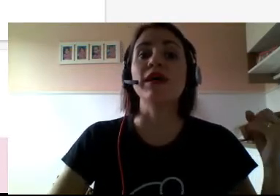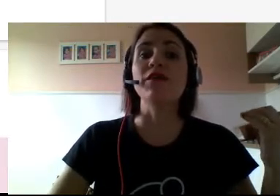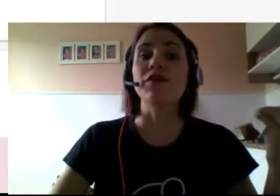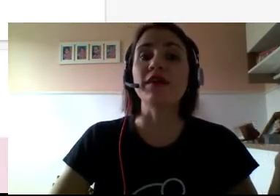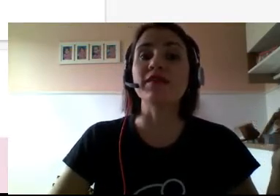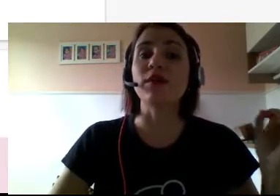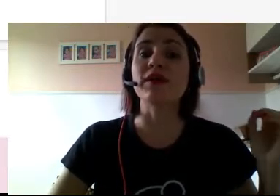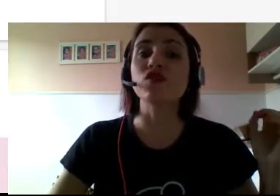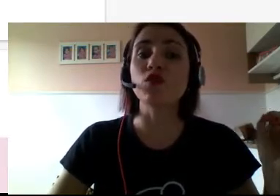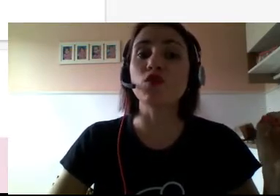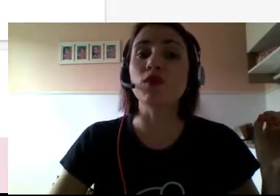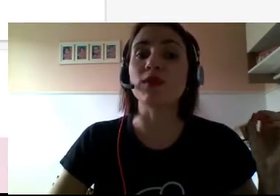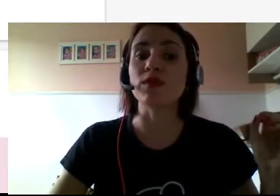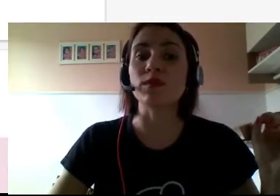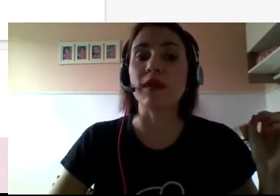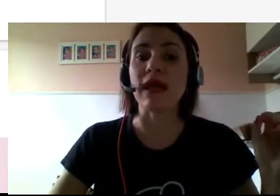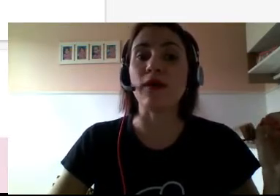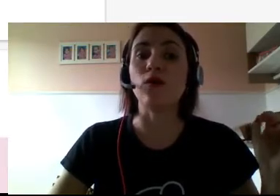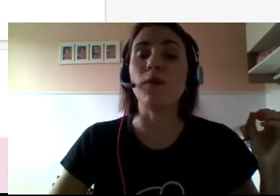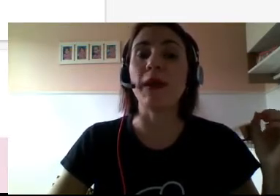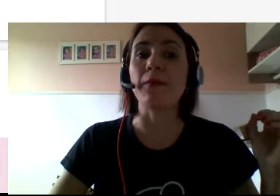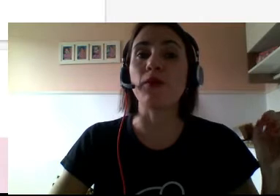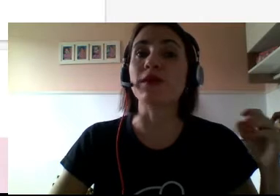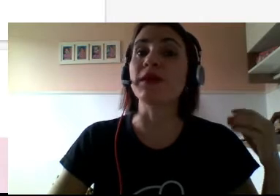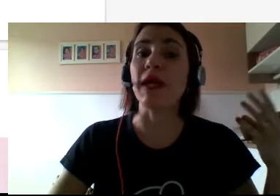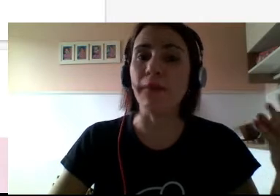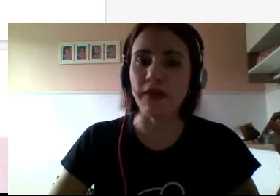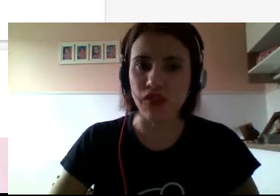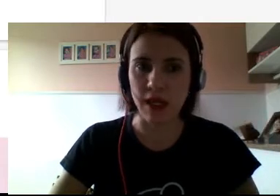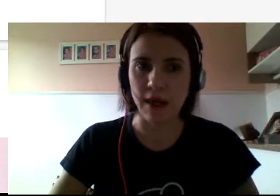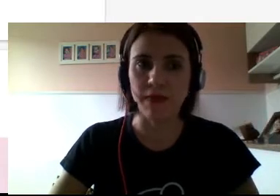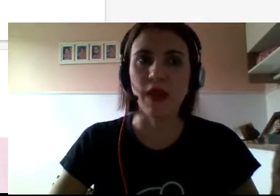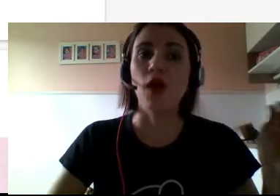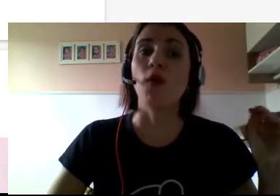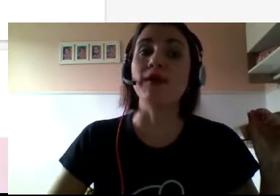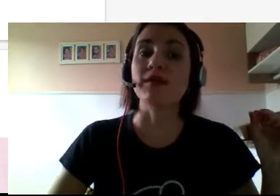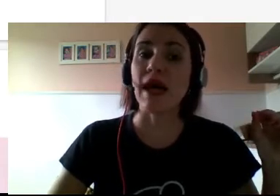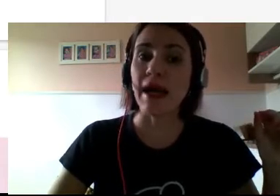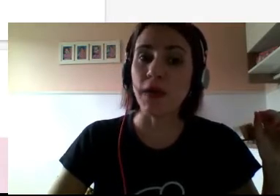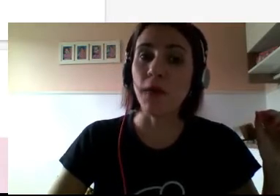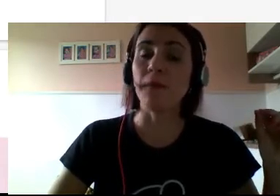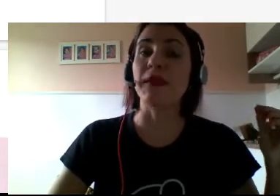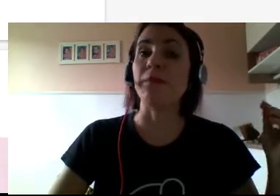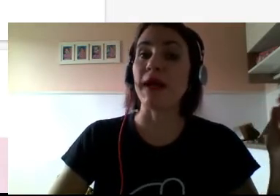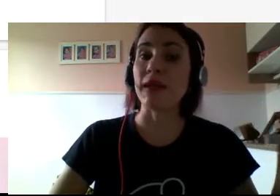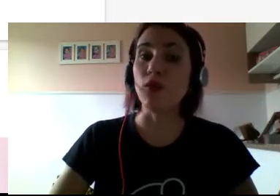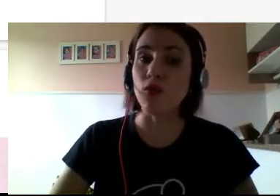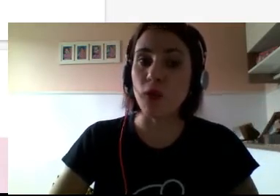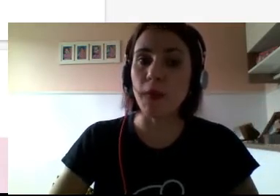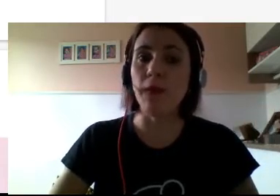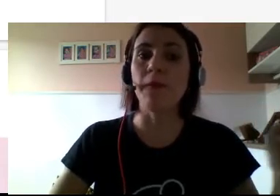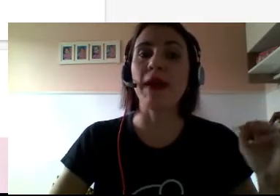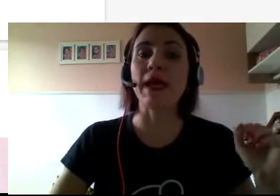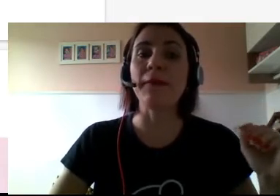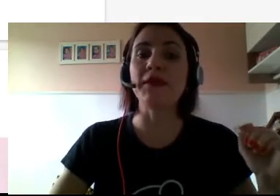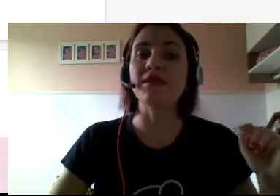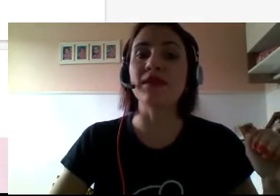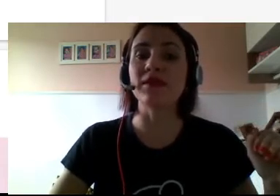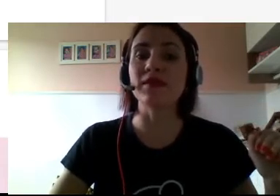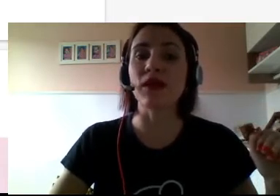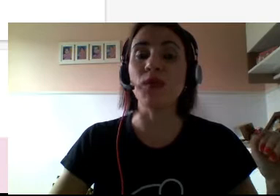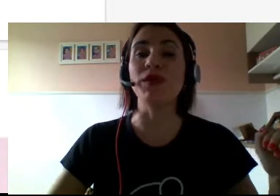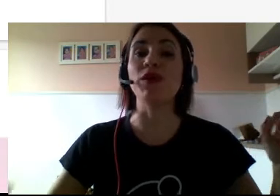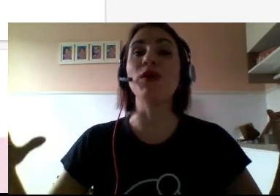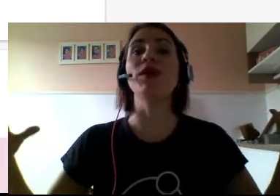encenação e ficção a estrutura do espetáculo para poder repetir lá o ensaio prepara o grupo